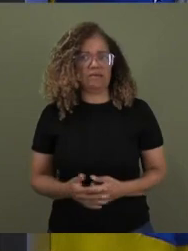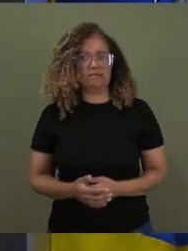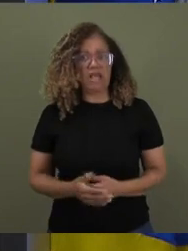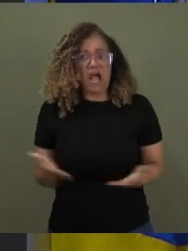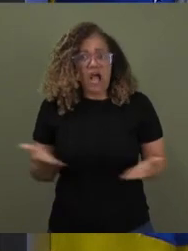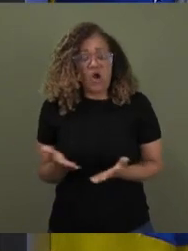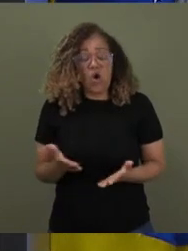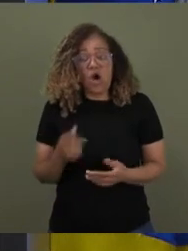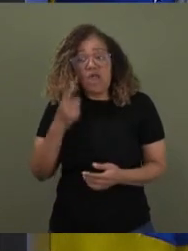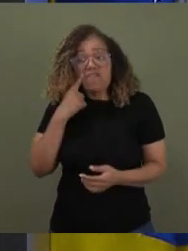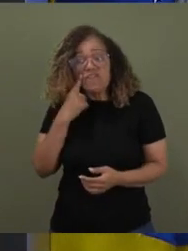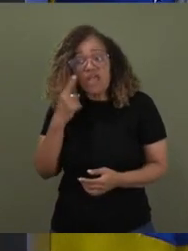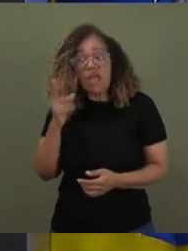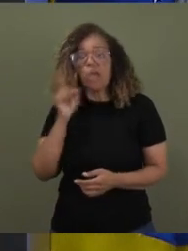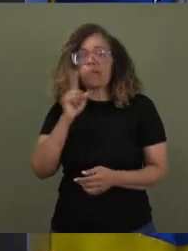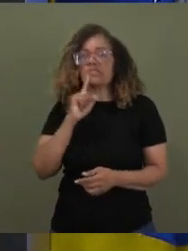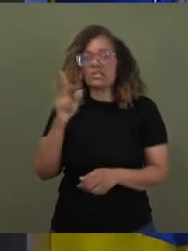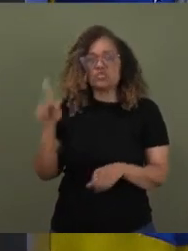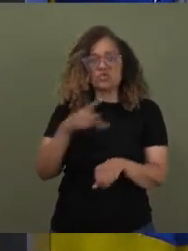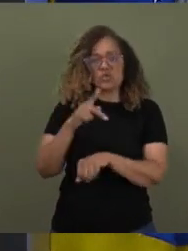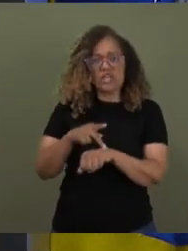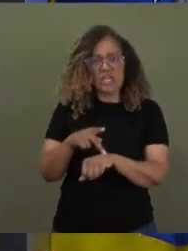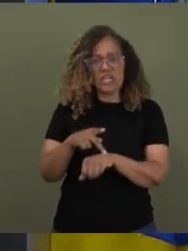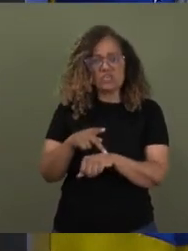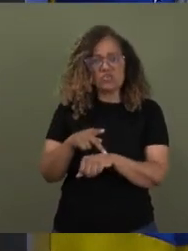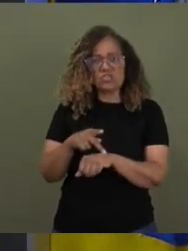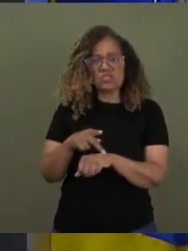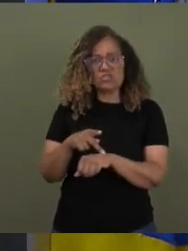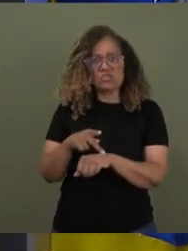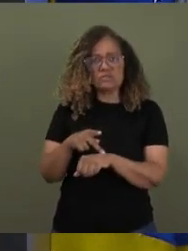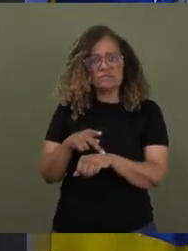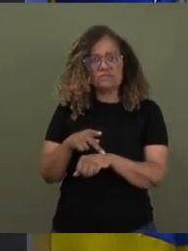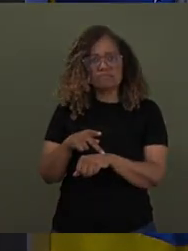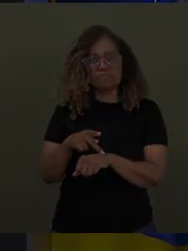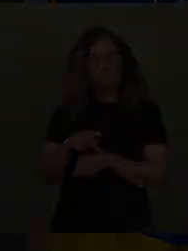Estados Unidos desistiu dessa paz com as drogas.